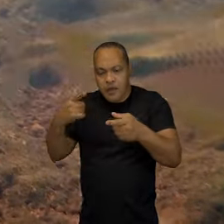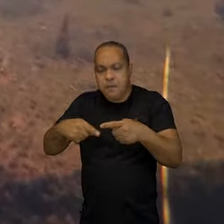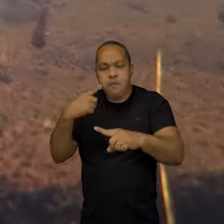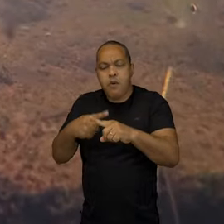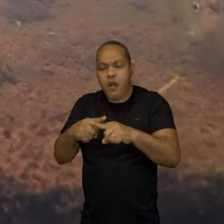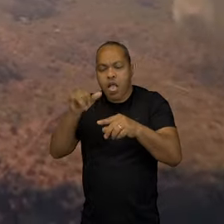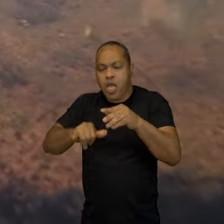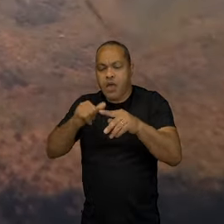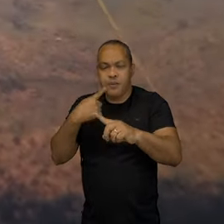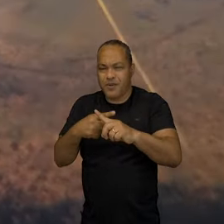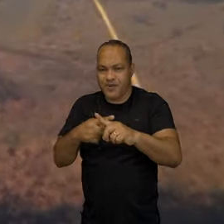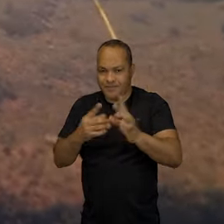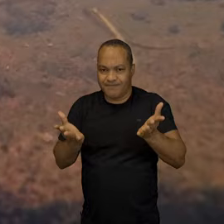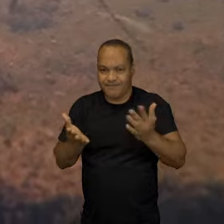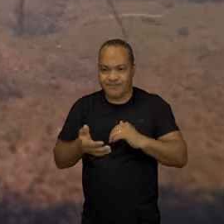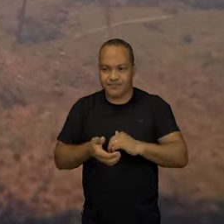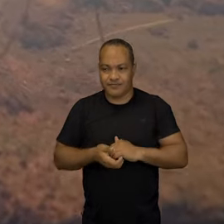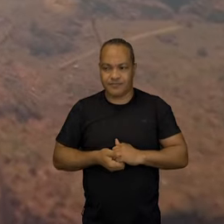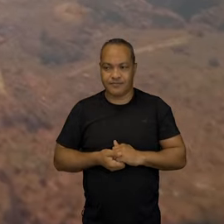por um motivo.